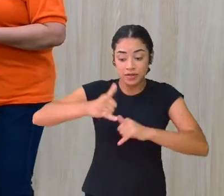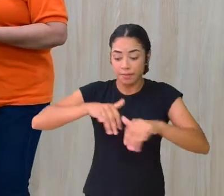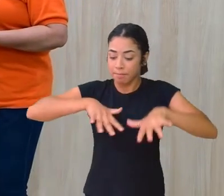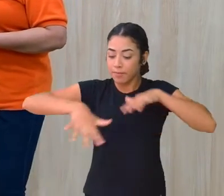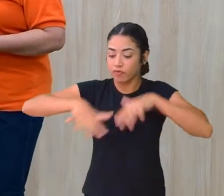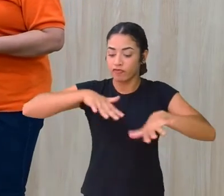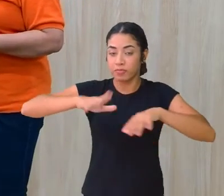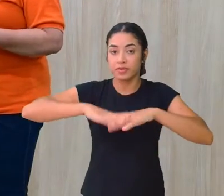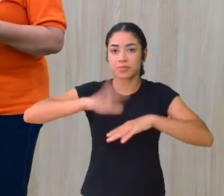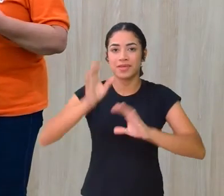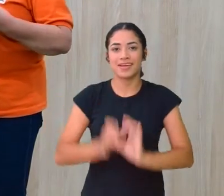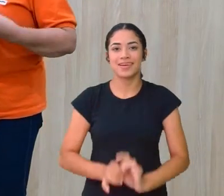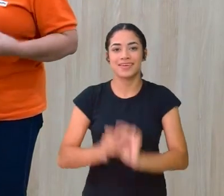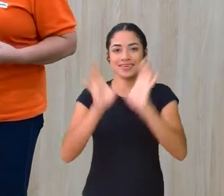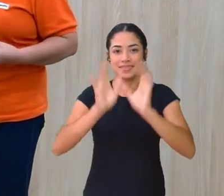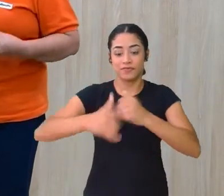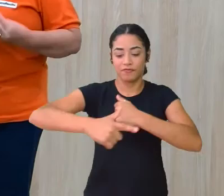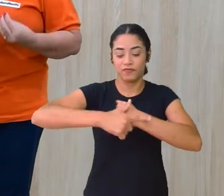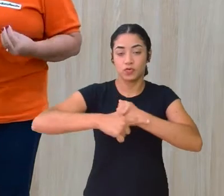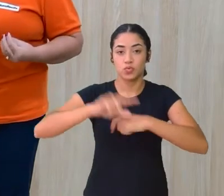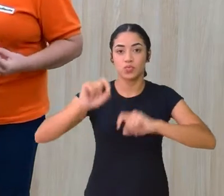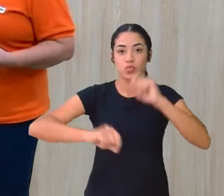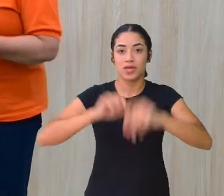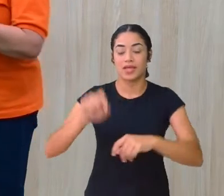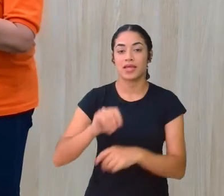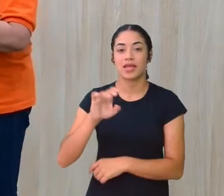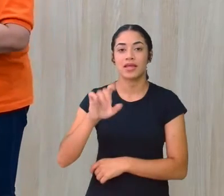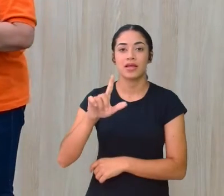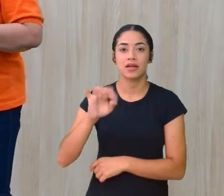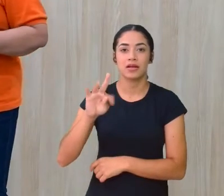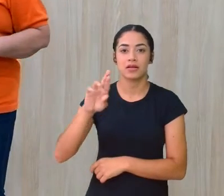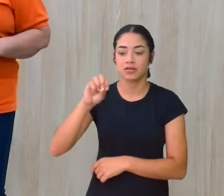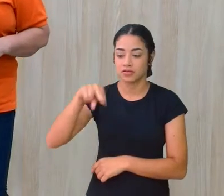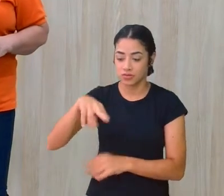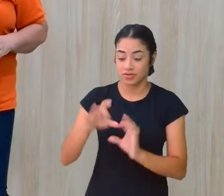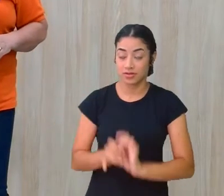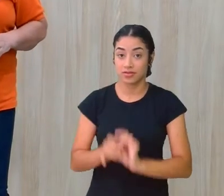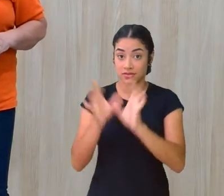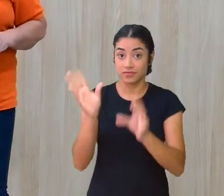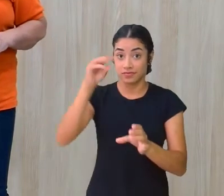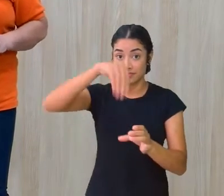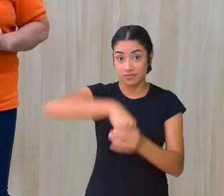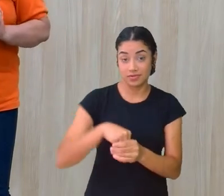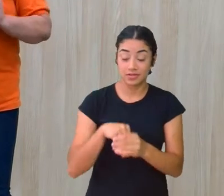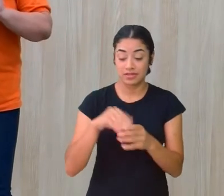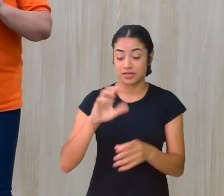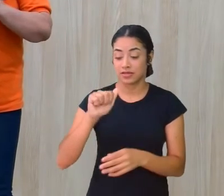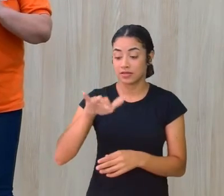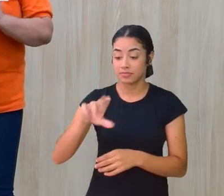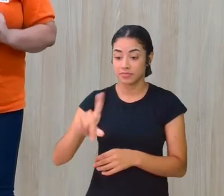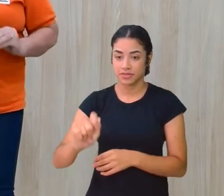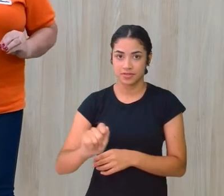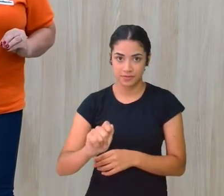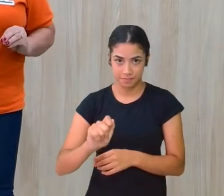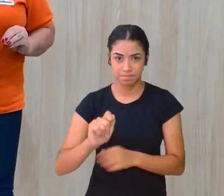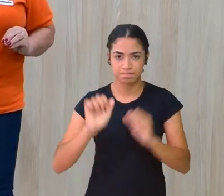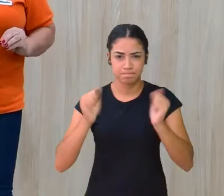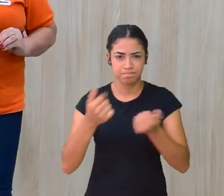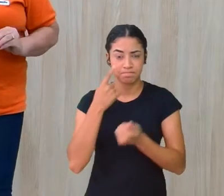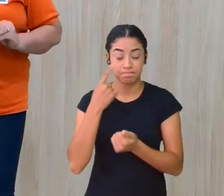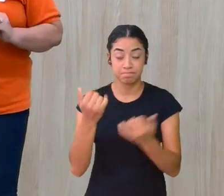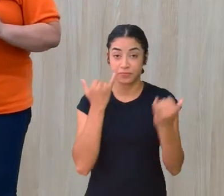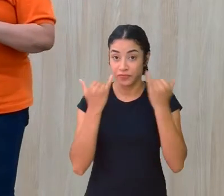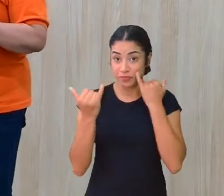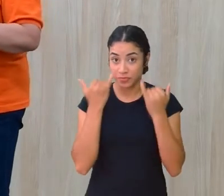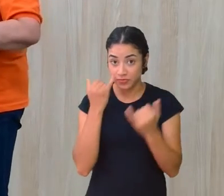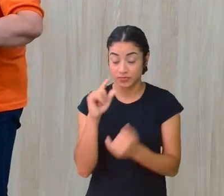mais liberdade em função dos elétrons livres presentes na sua camada de valência. Então, vamos ver aqui a informação.